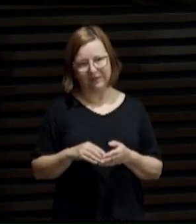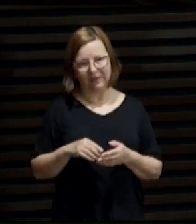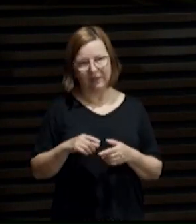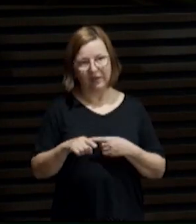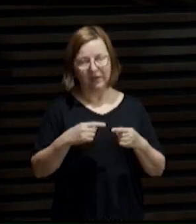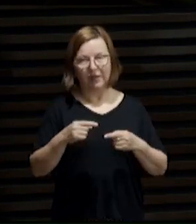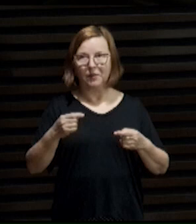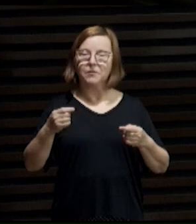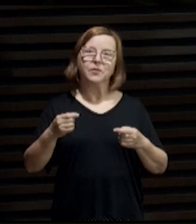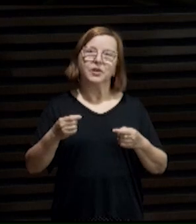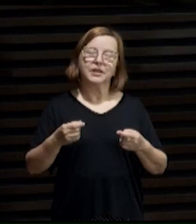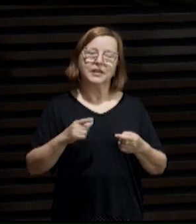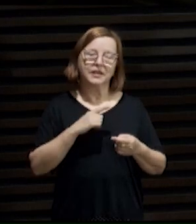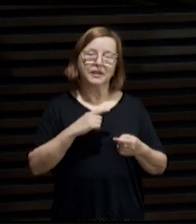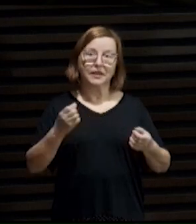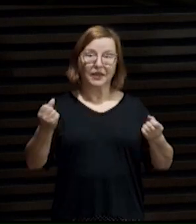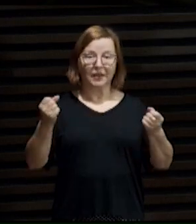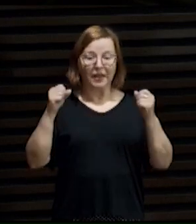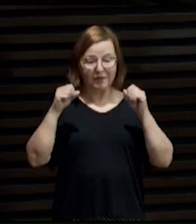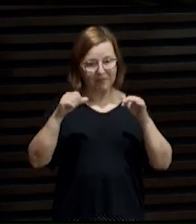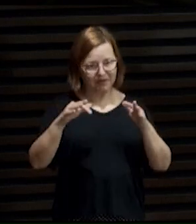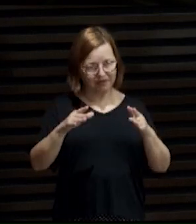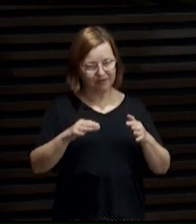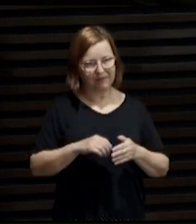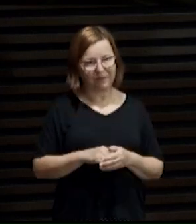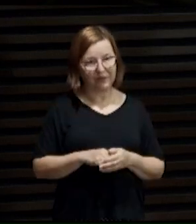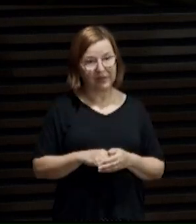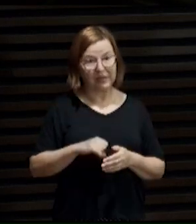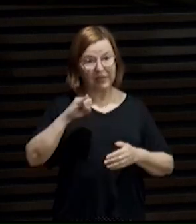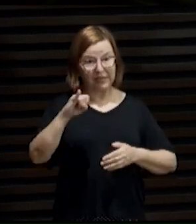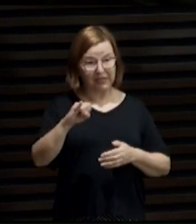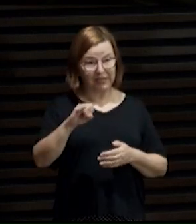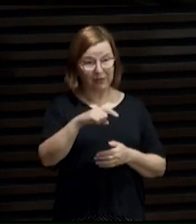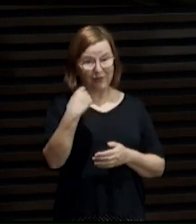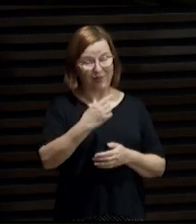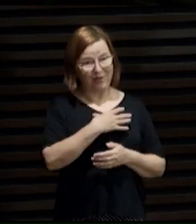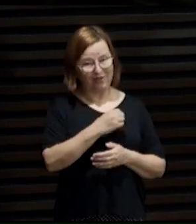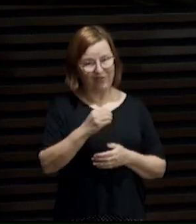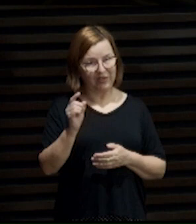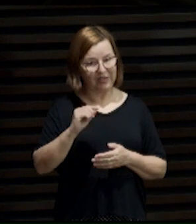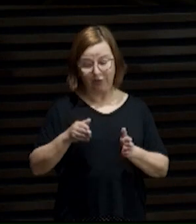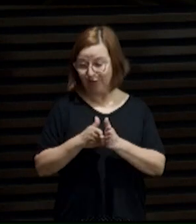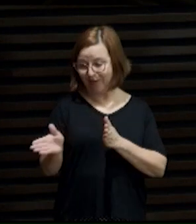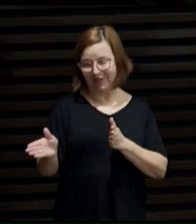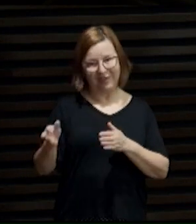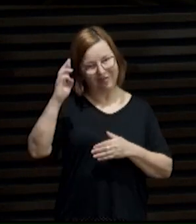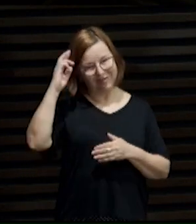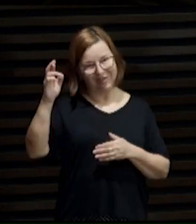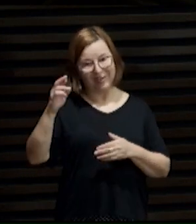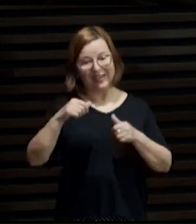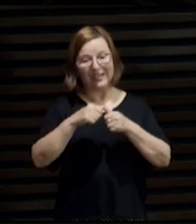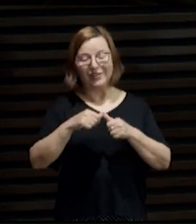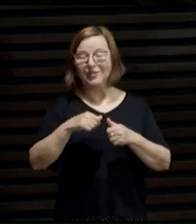obrigação? Já nos basta. Se os nossos filhos não se desviarem, nos basta. E isso não depende só das